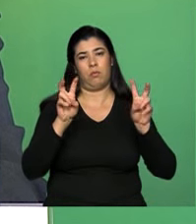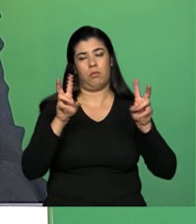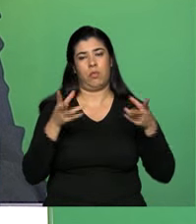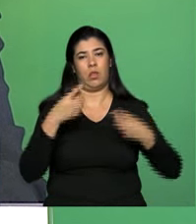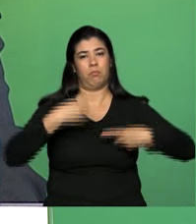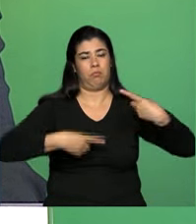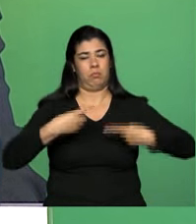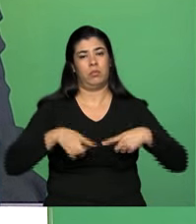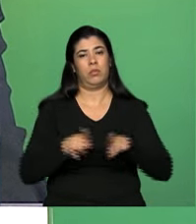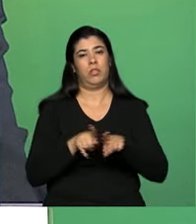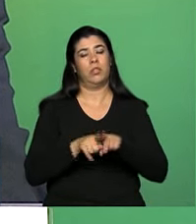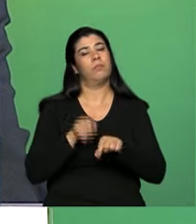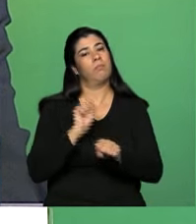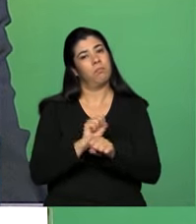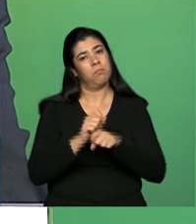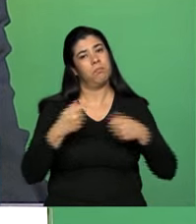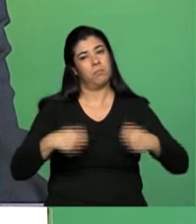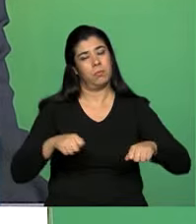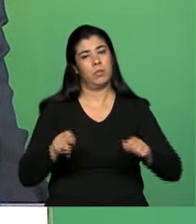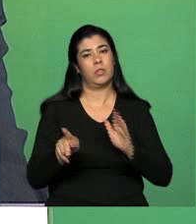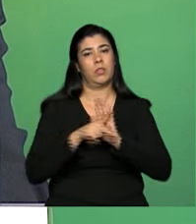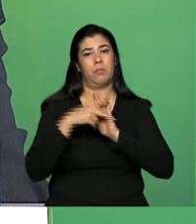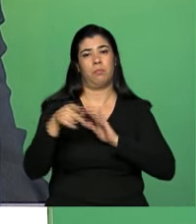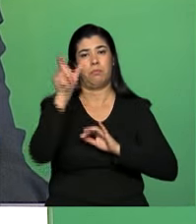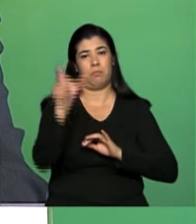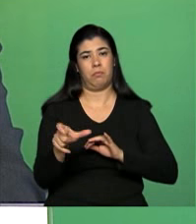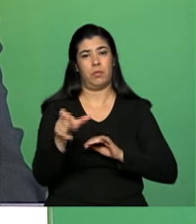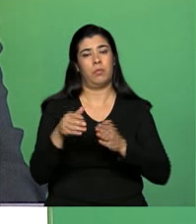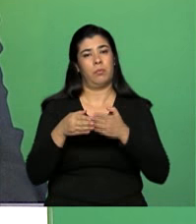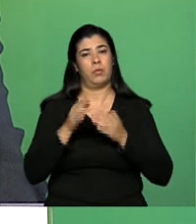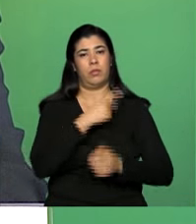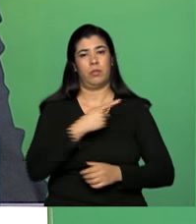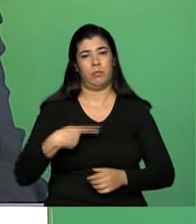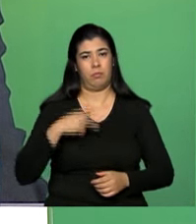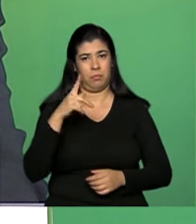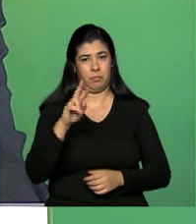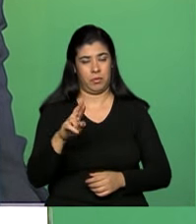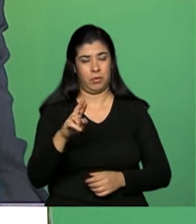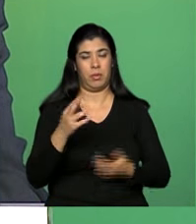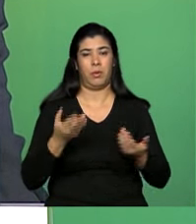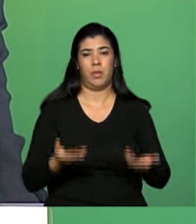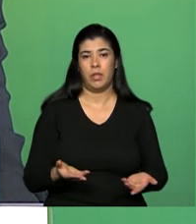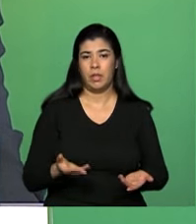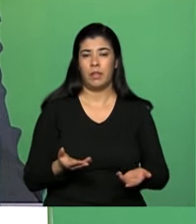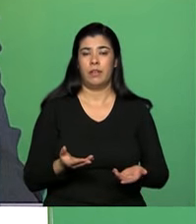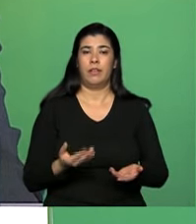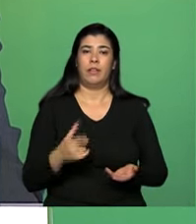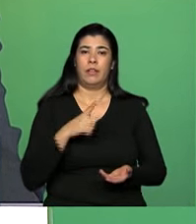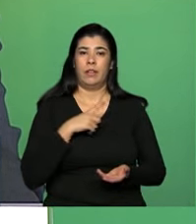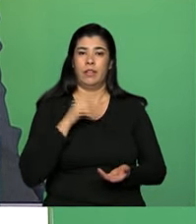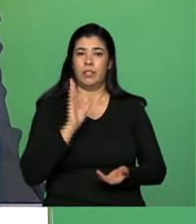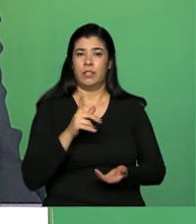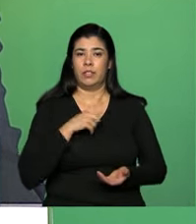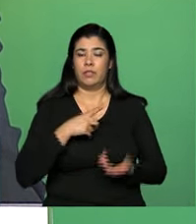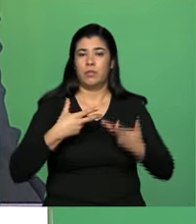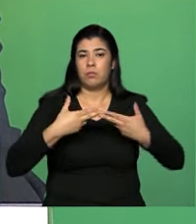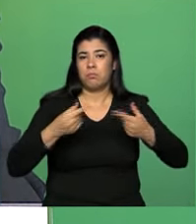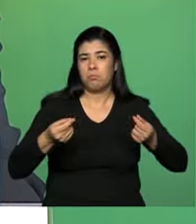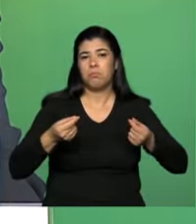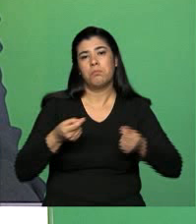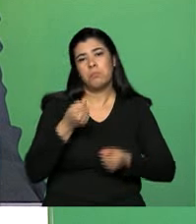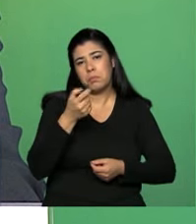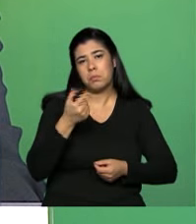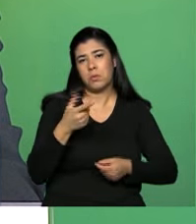e enquanto for necessário por parte da presidência foi uma questão que menor mas muito